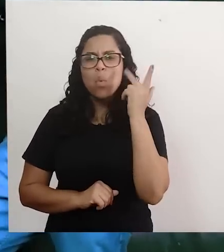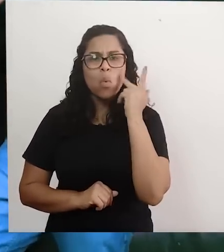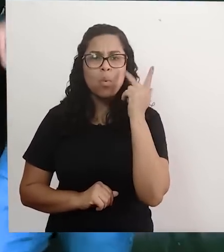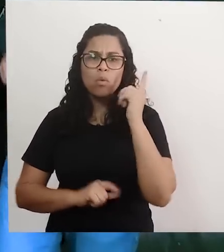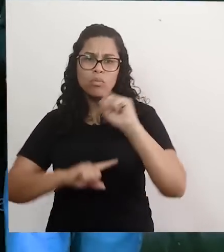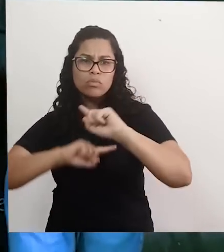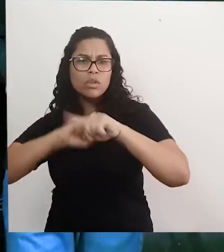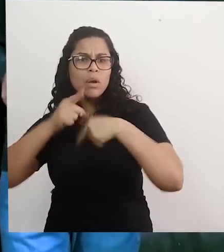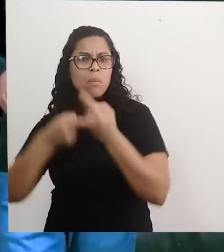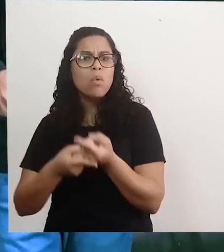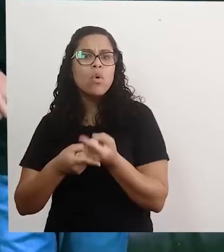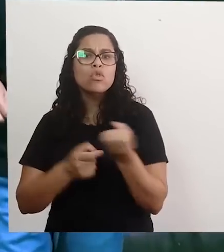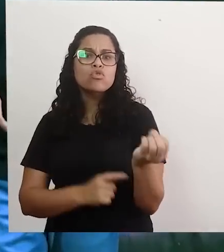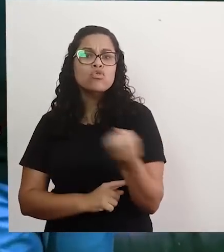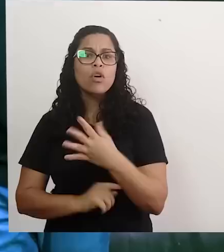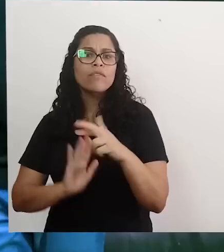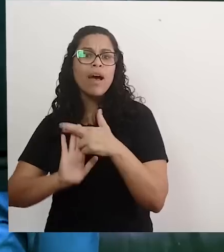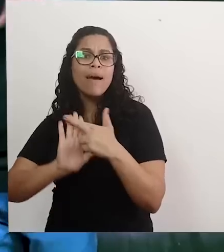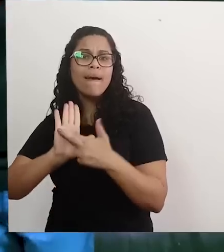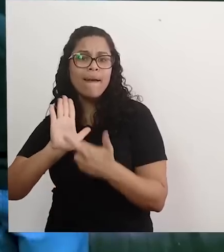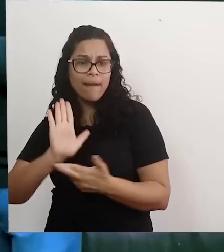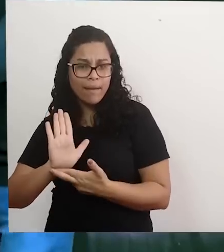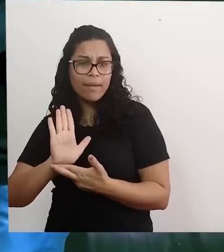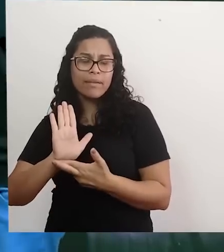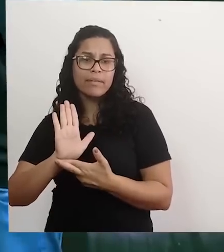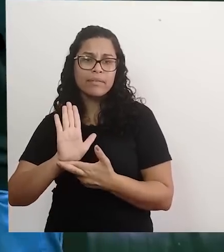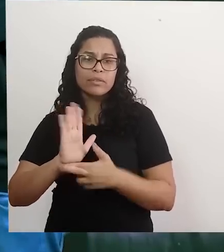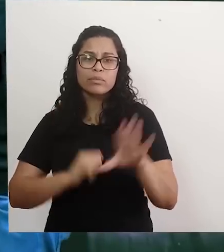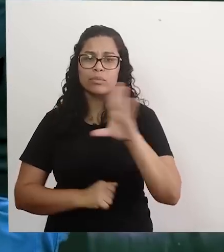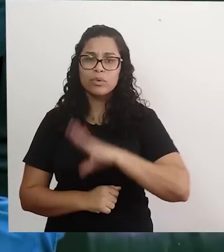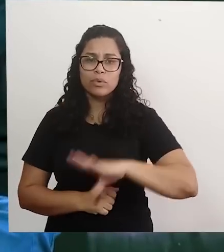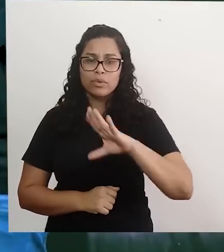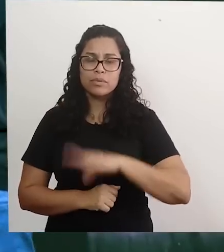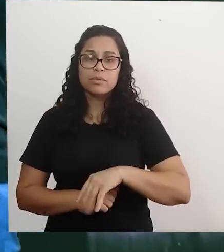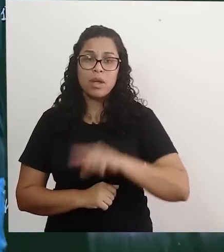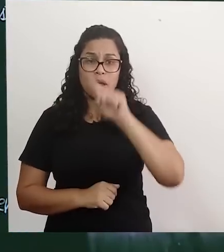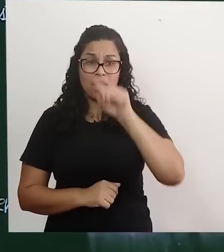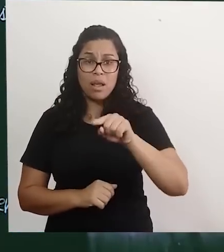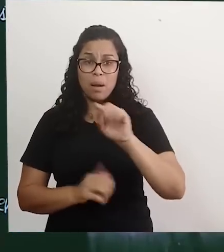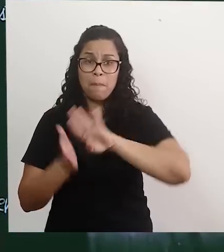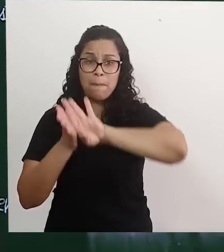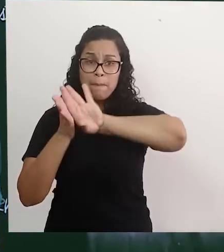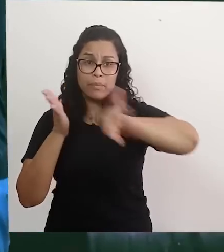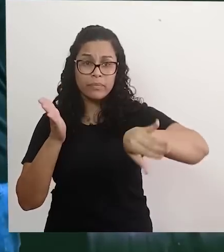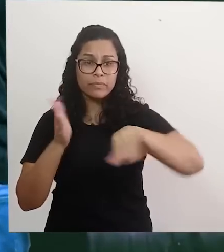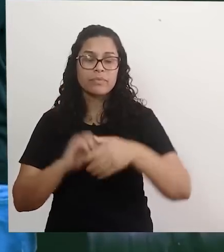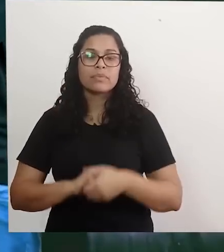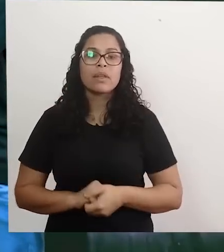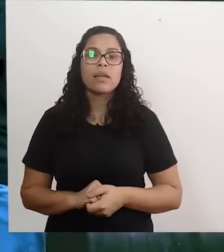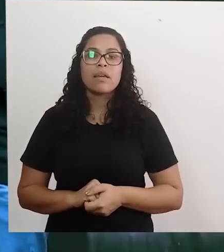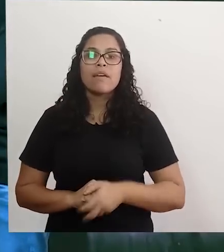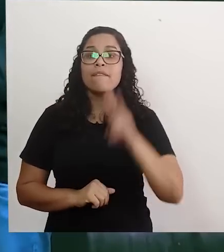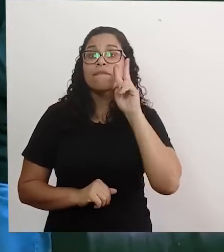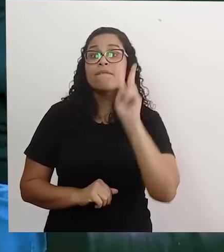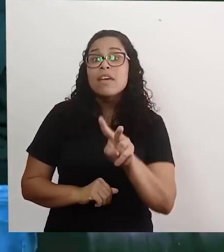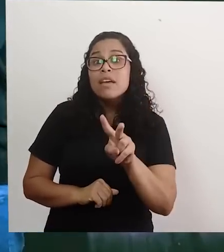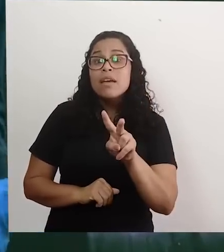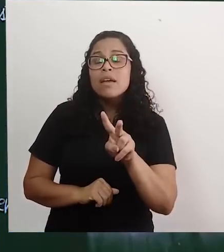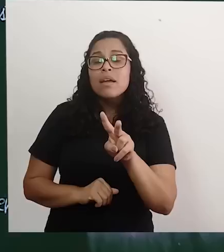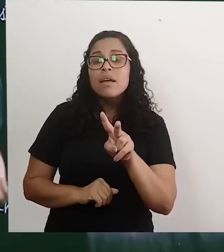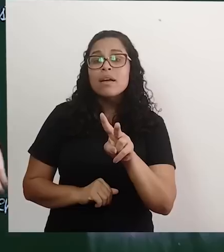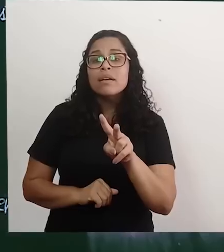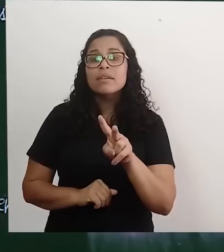comuns depois do novo acordo ortográfico. Alguns acentos caíram. Caíram, por exemplo, os acentos dos verbos ver, crer e ler